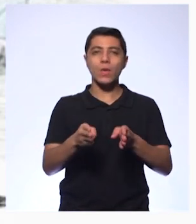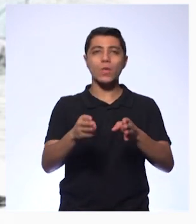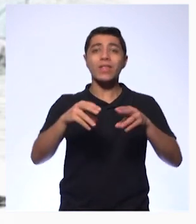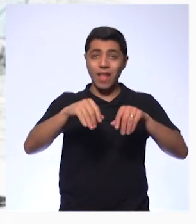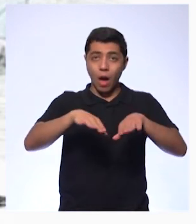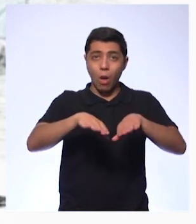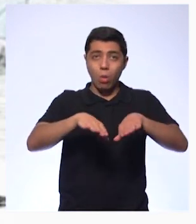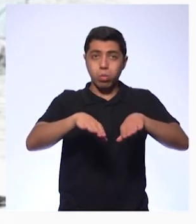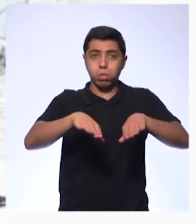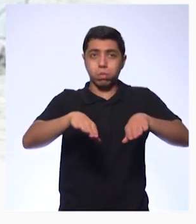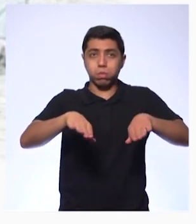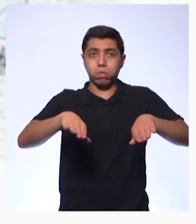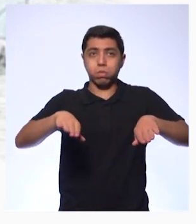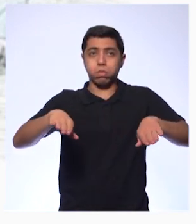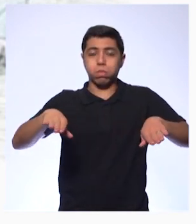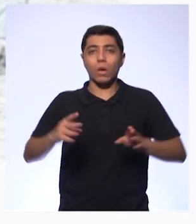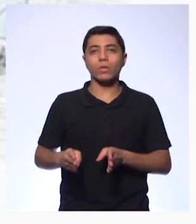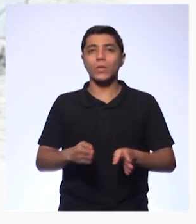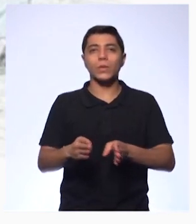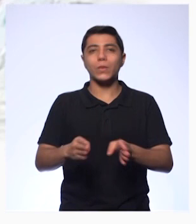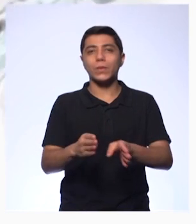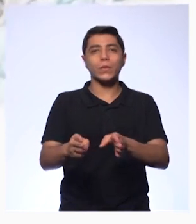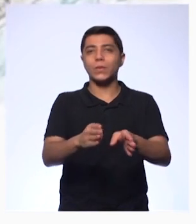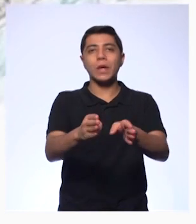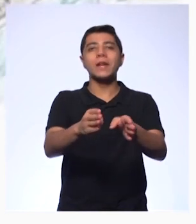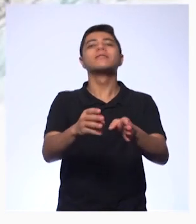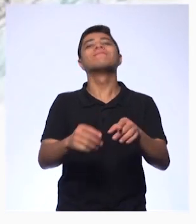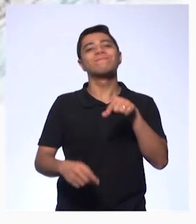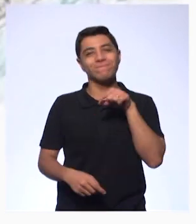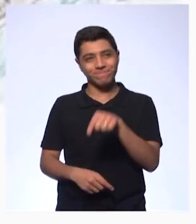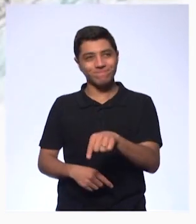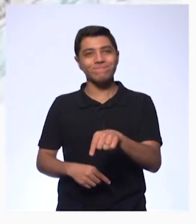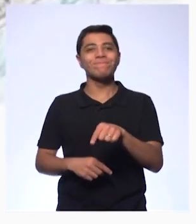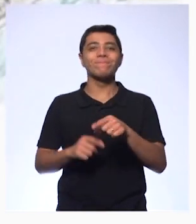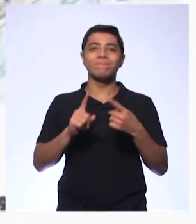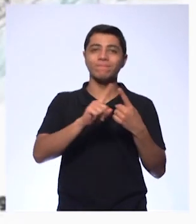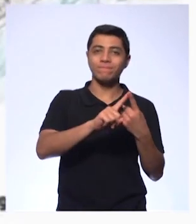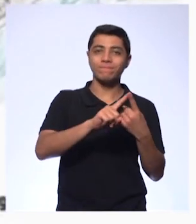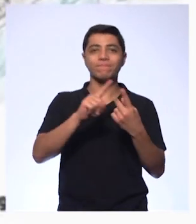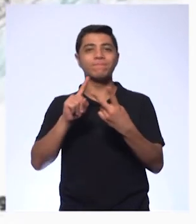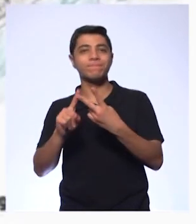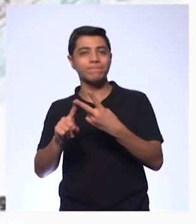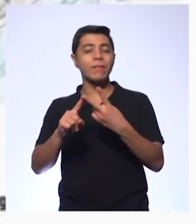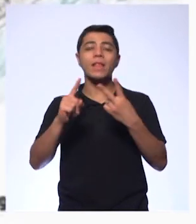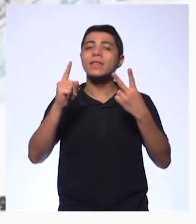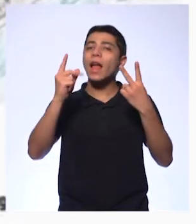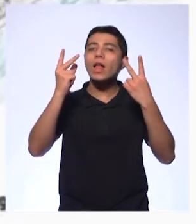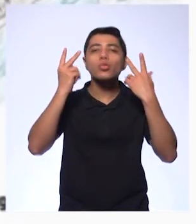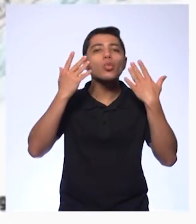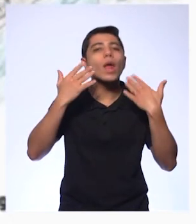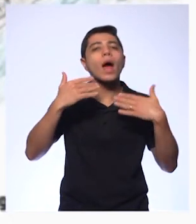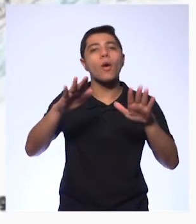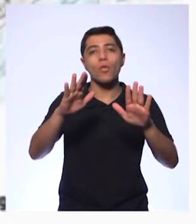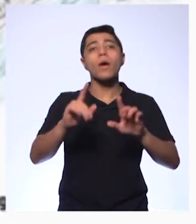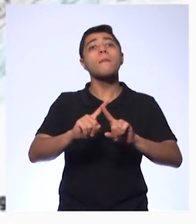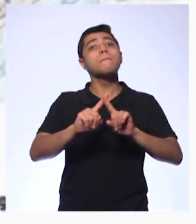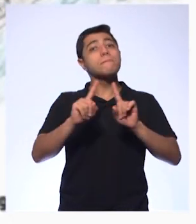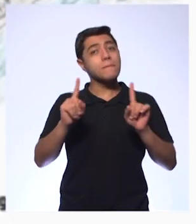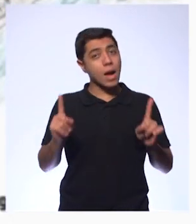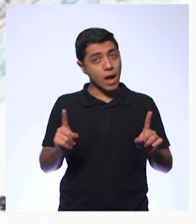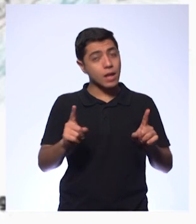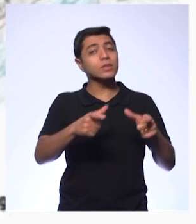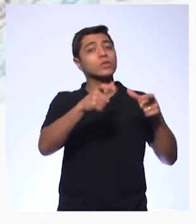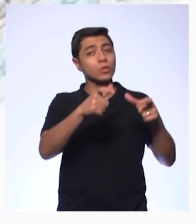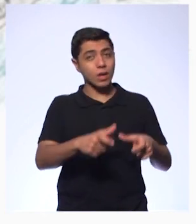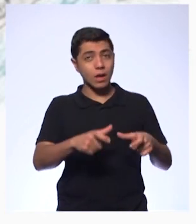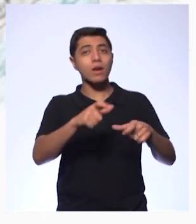a ocorrência de enchentes e inundações. Esses processos ocorrem naturalmente, mas a ocupação inadequada de encostas e margens